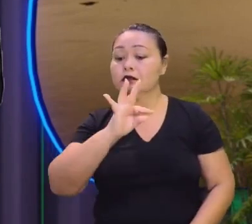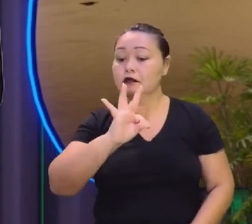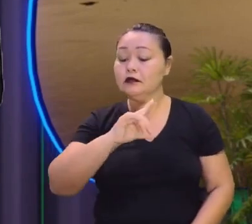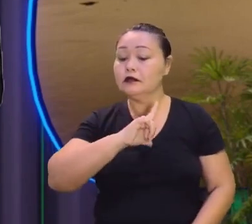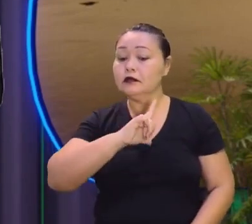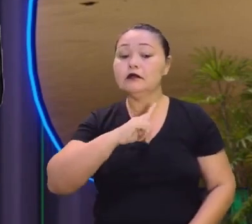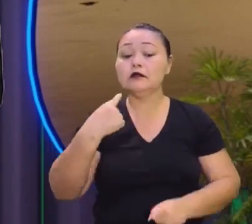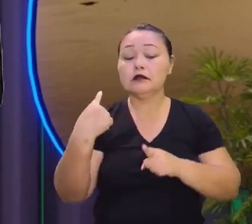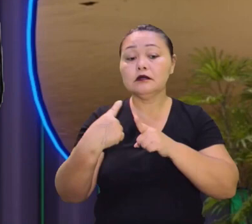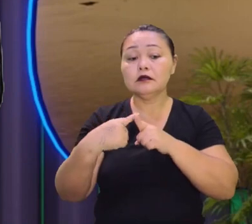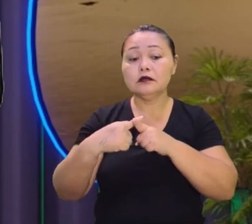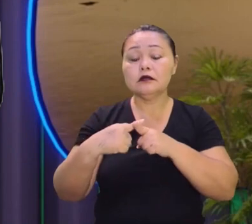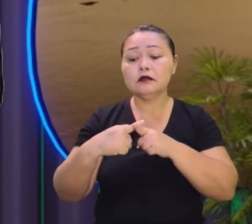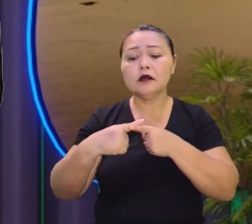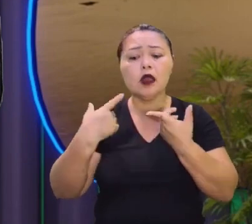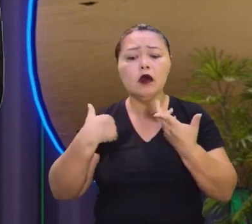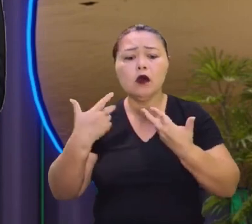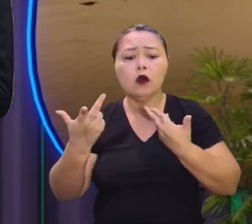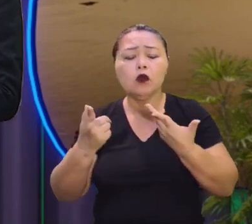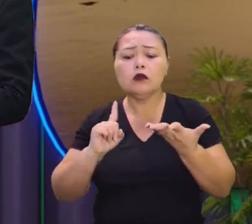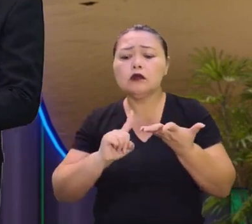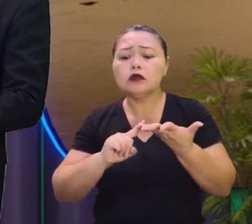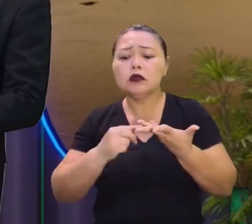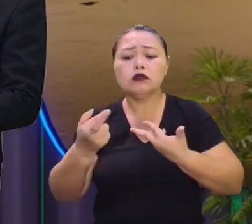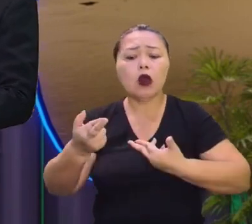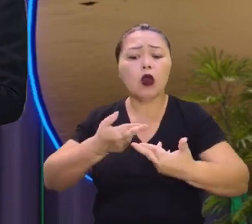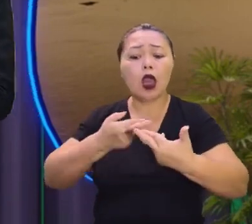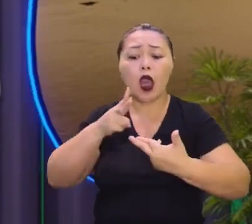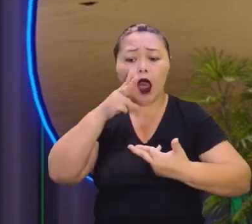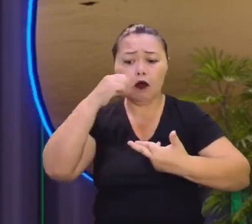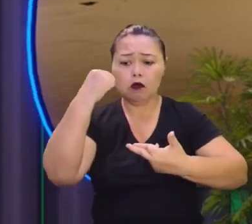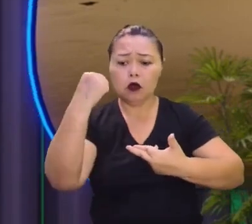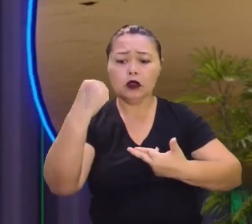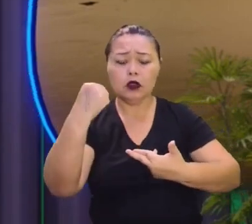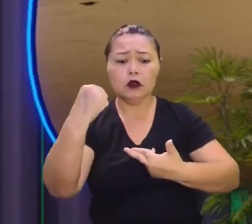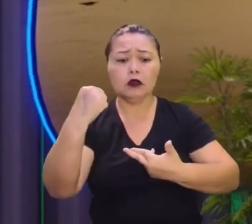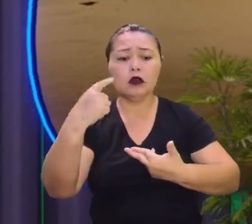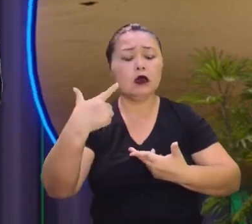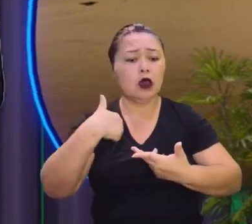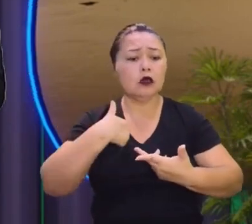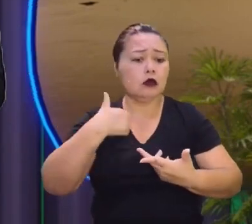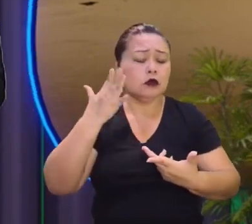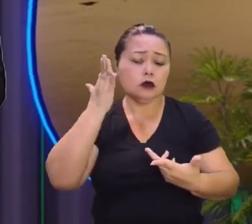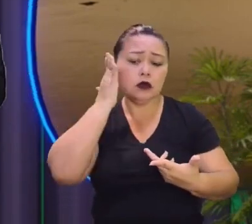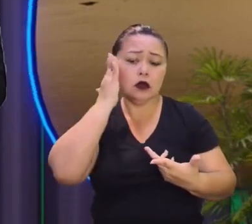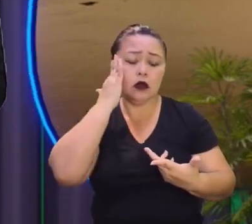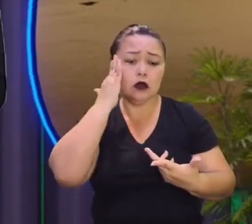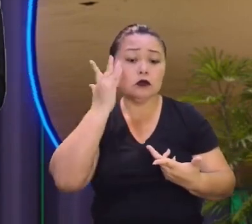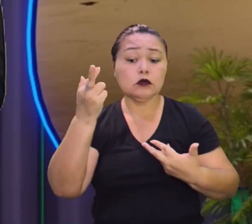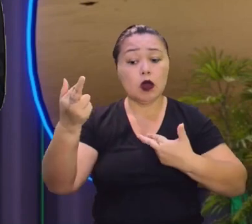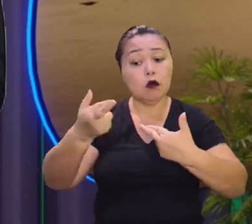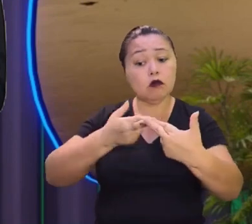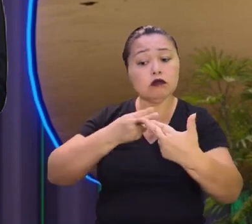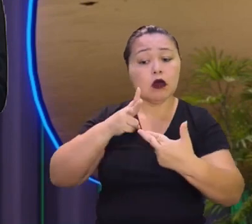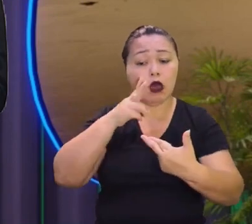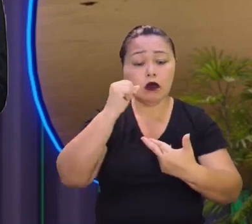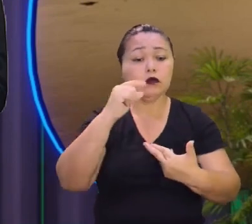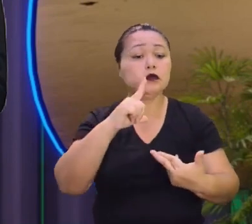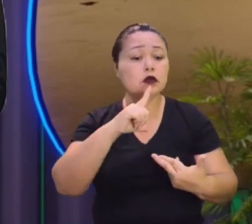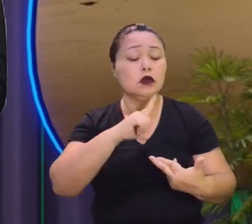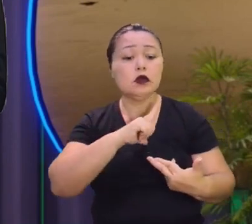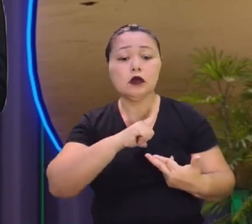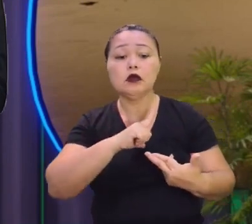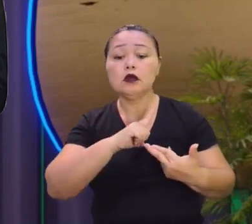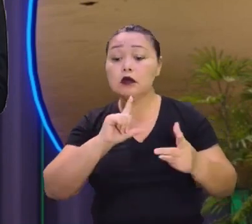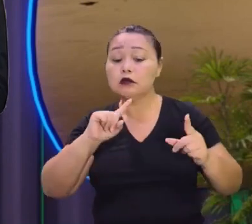por conta disso, porque estava envolvendo ali uma questão de relação de poder, né? E a gente sabe que em todas as relações há, muitas das